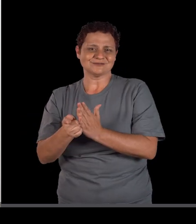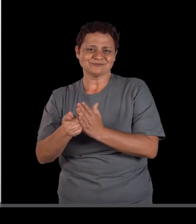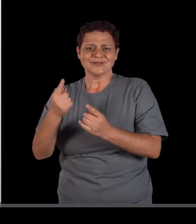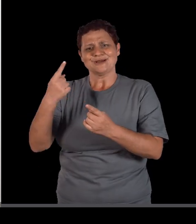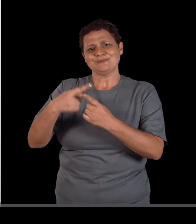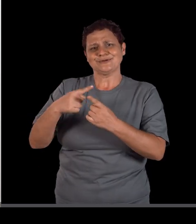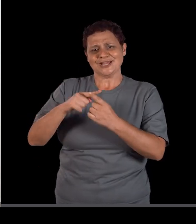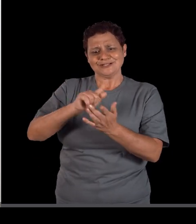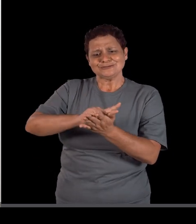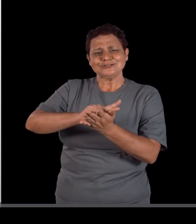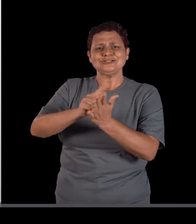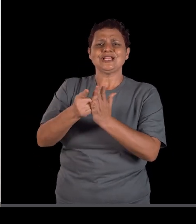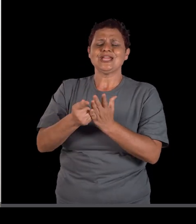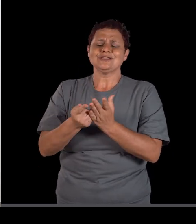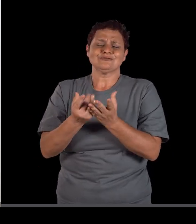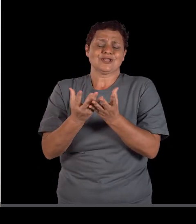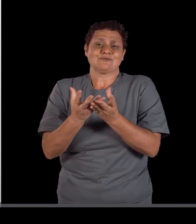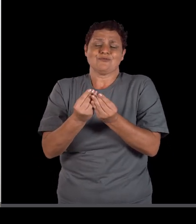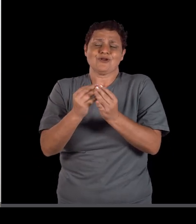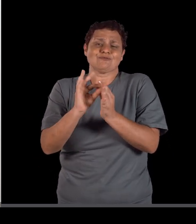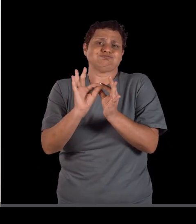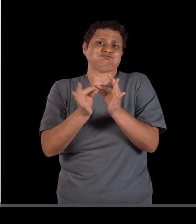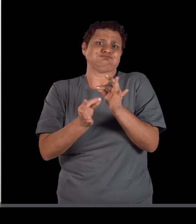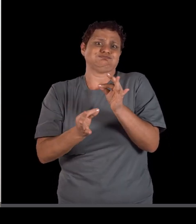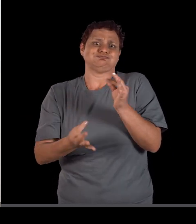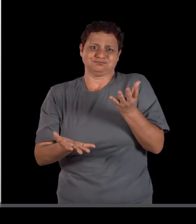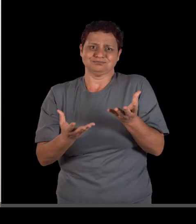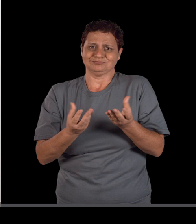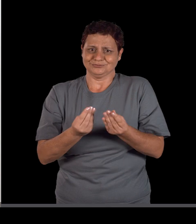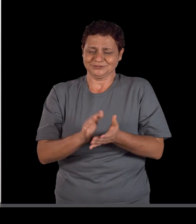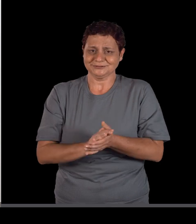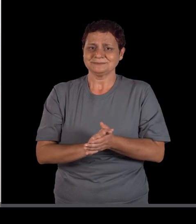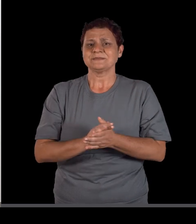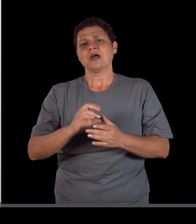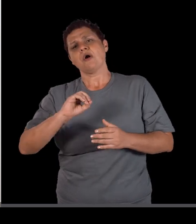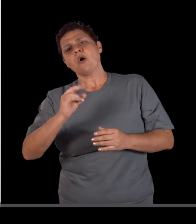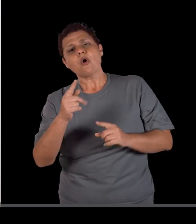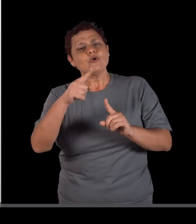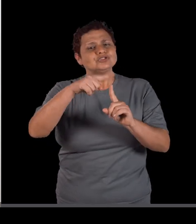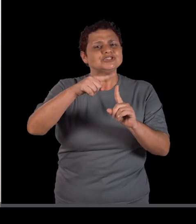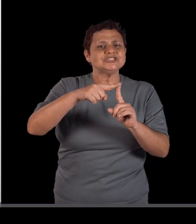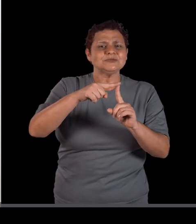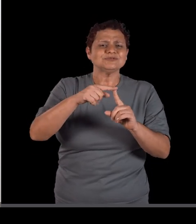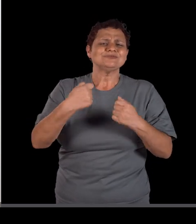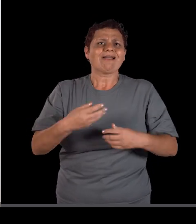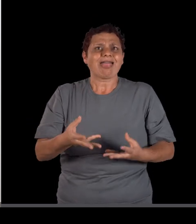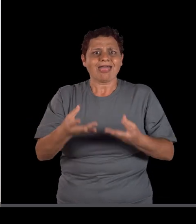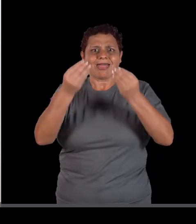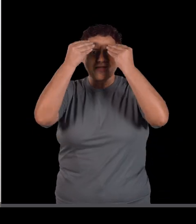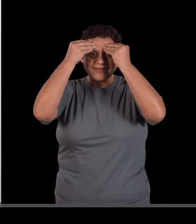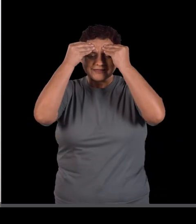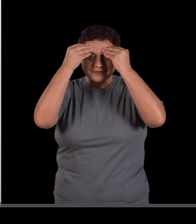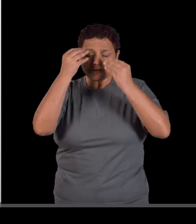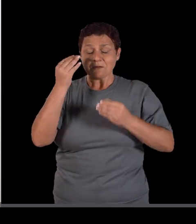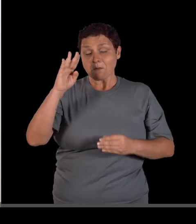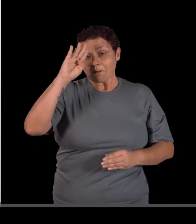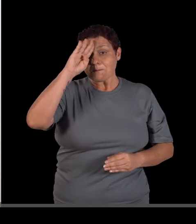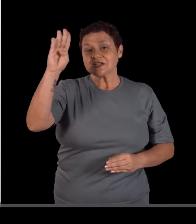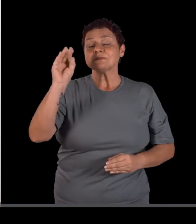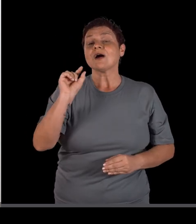gênero textual, mesmo porque os gêneros textuais são muitos, infinitos, ou das tipologias